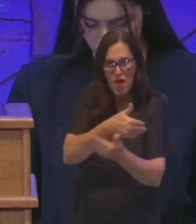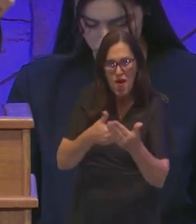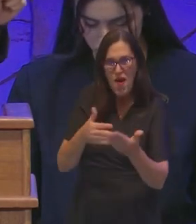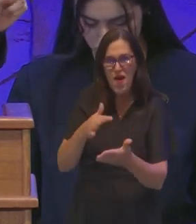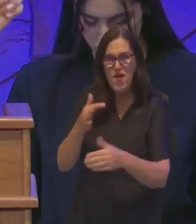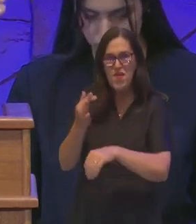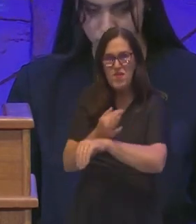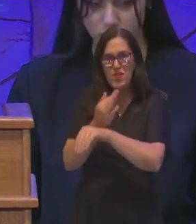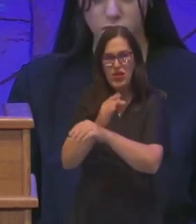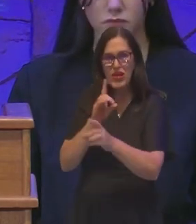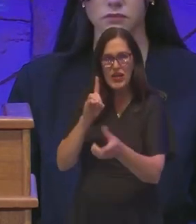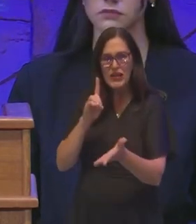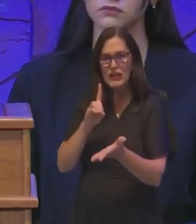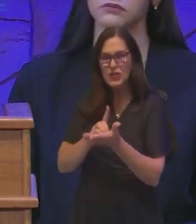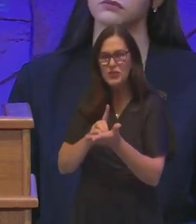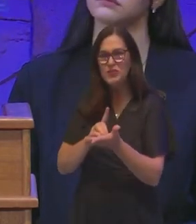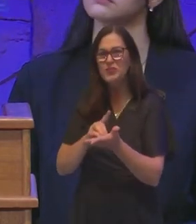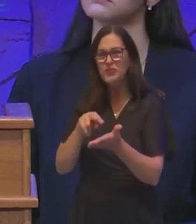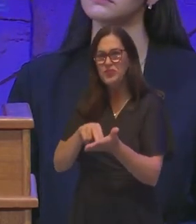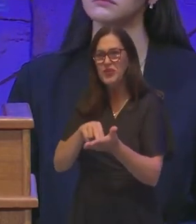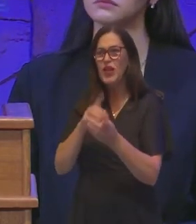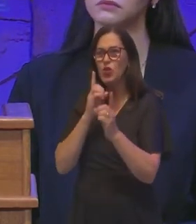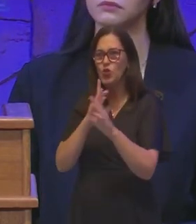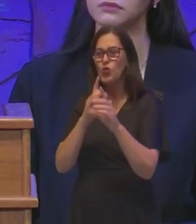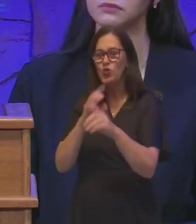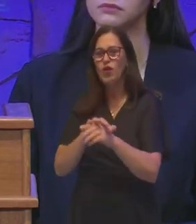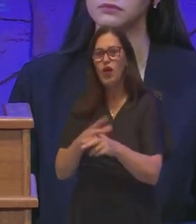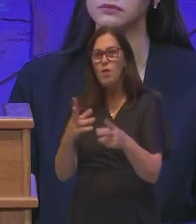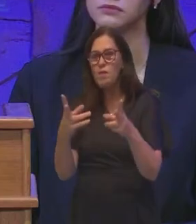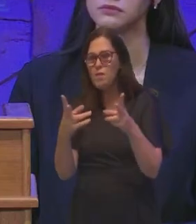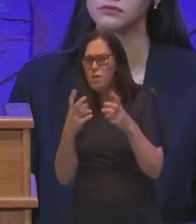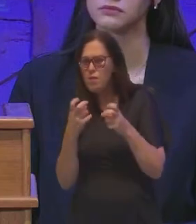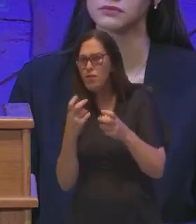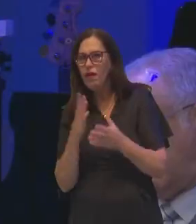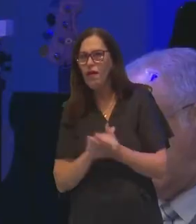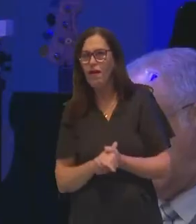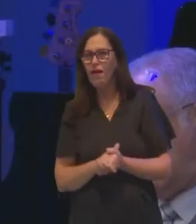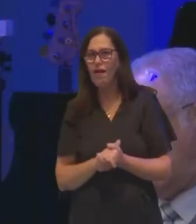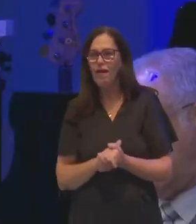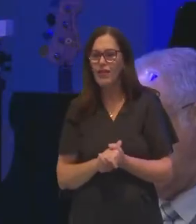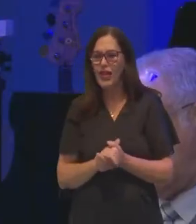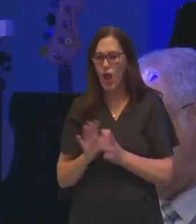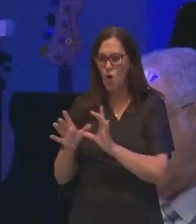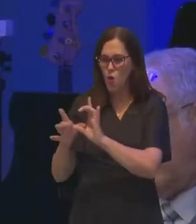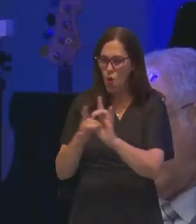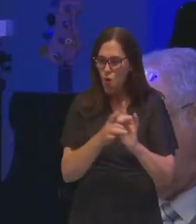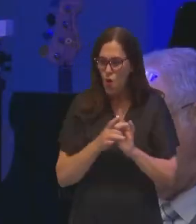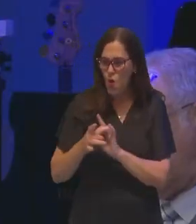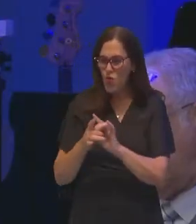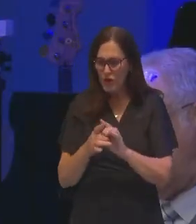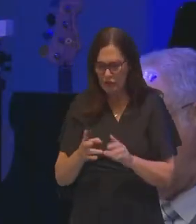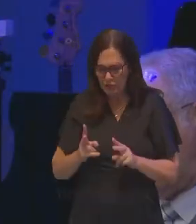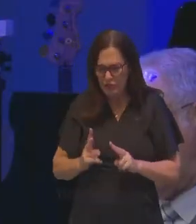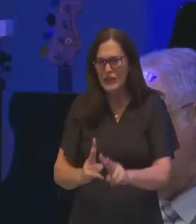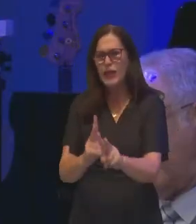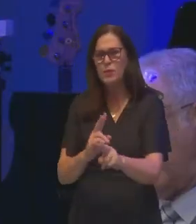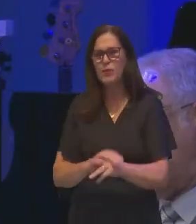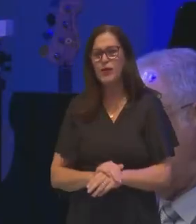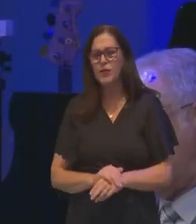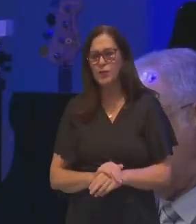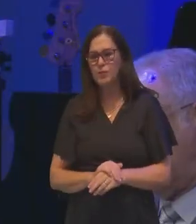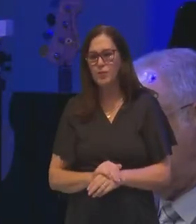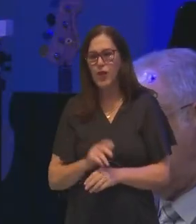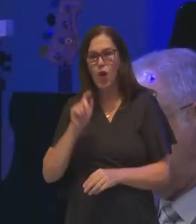perseverança na doutrina, ela gerou justamente isso. Eles perseveravam na comunhão, eles perseveravam